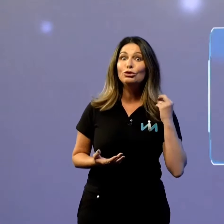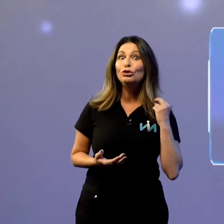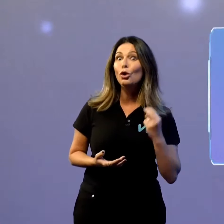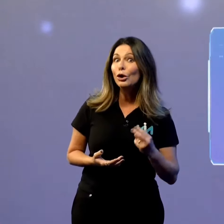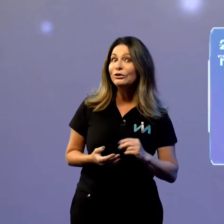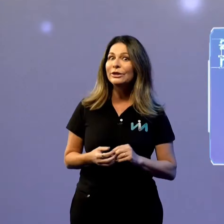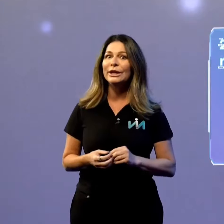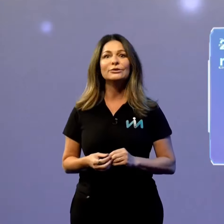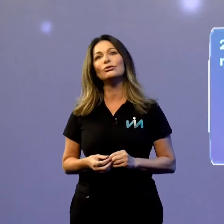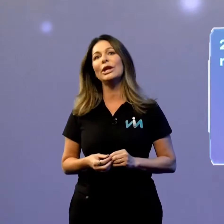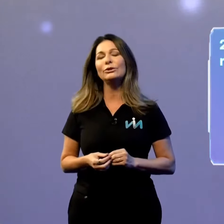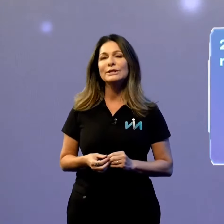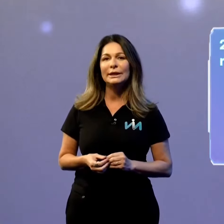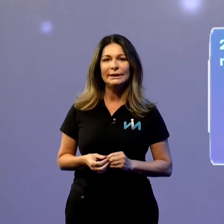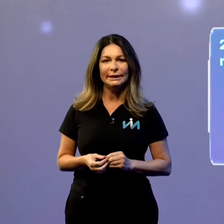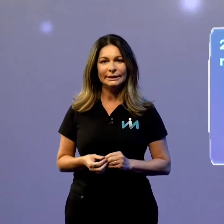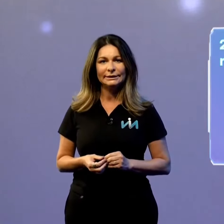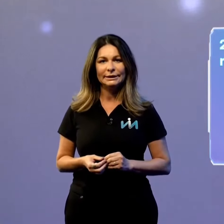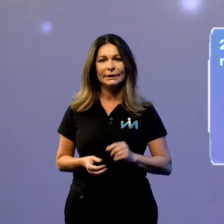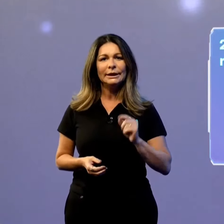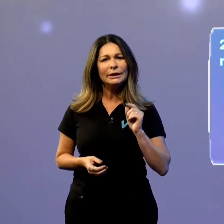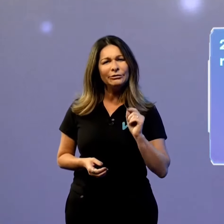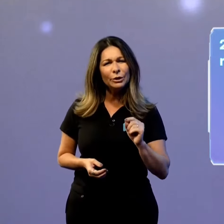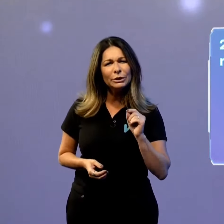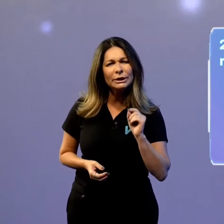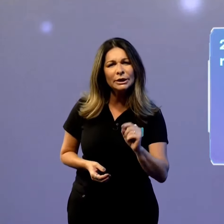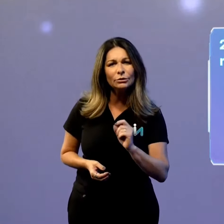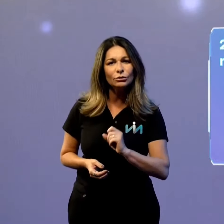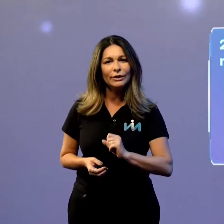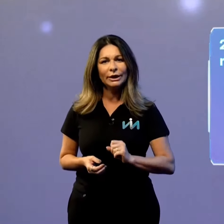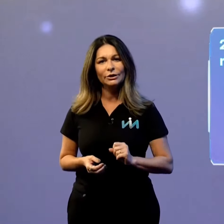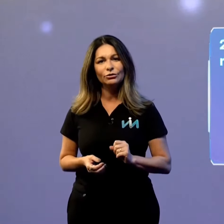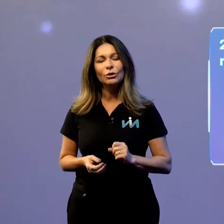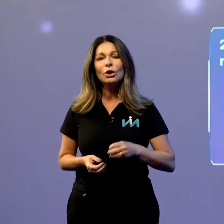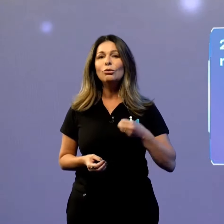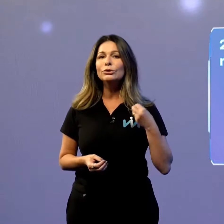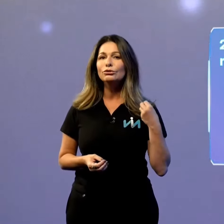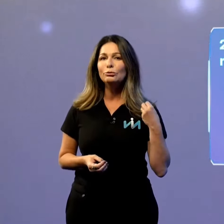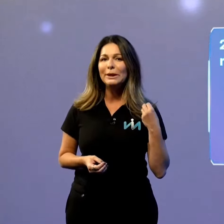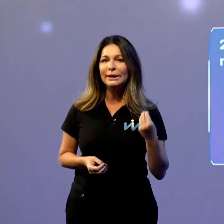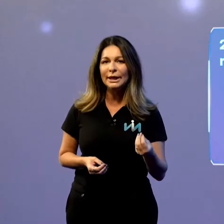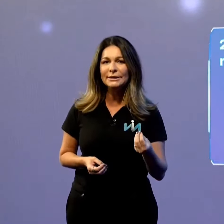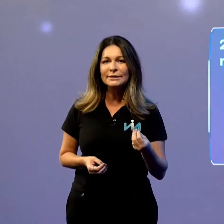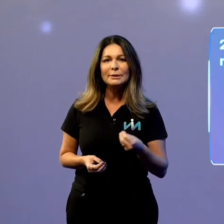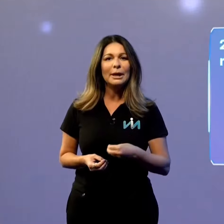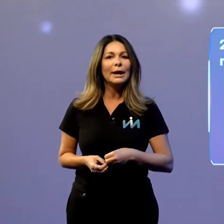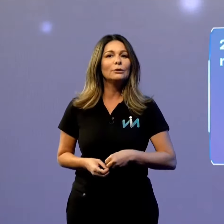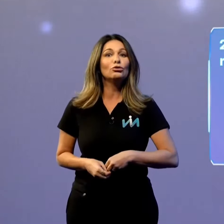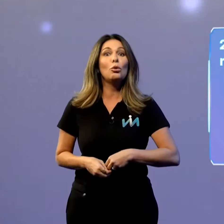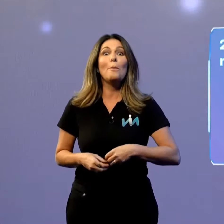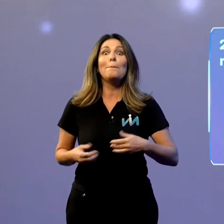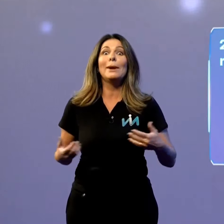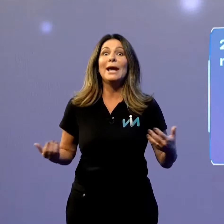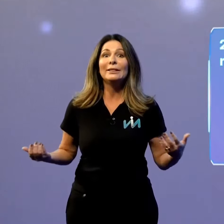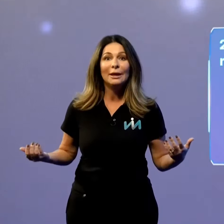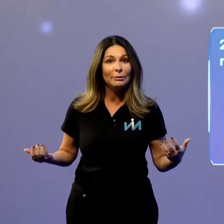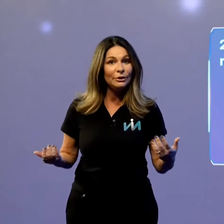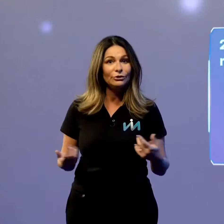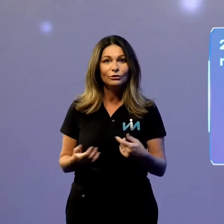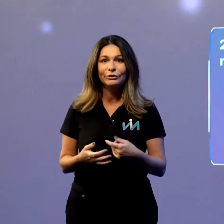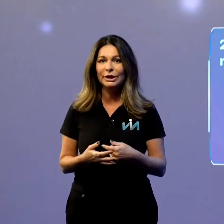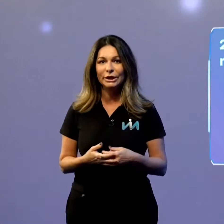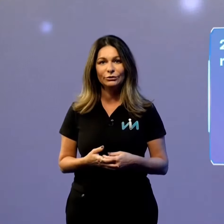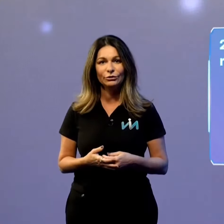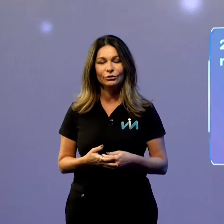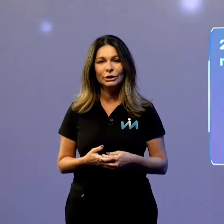renovamos 2/3 da nossa liderança, que veio tanto do varejo quanto de experiências em mercados